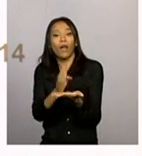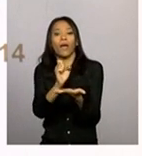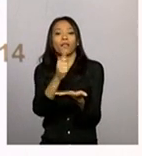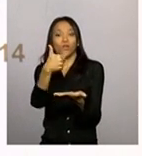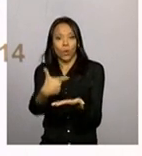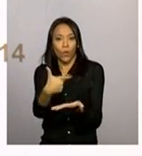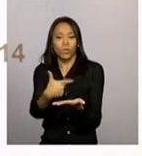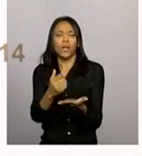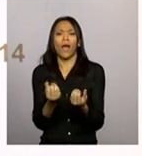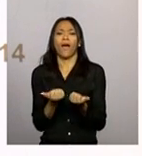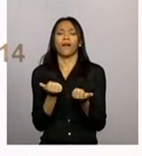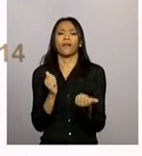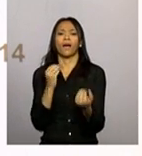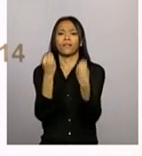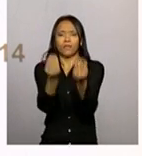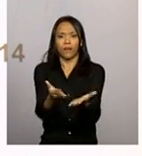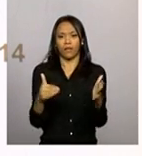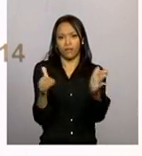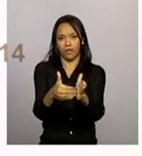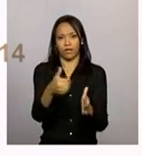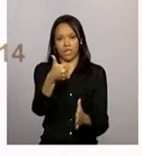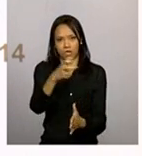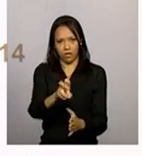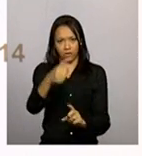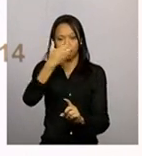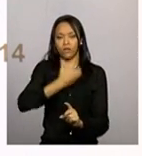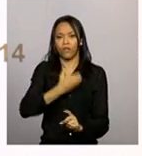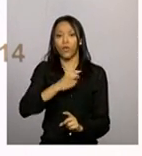até 15 de novembro de 2014,